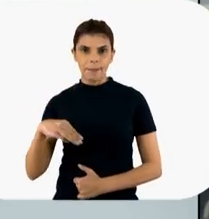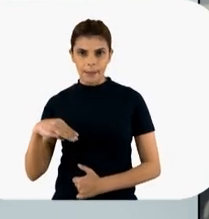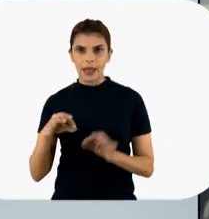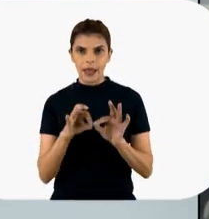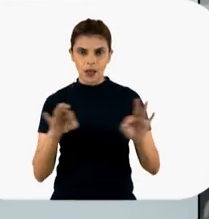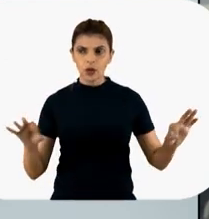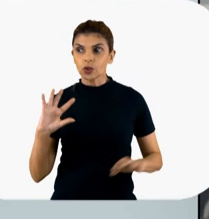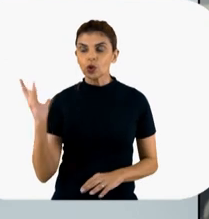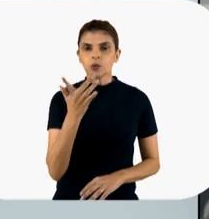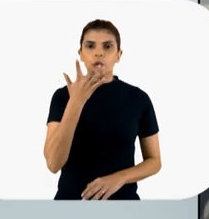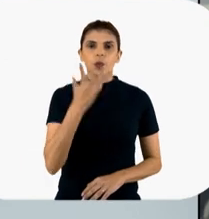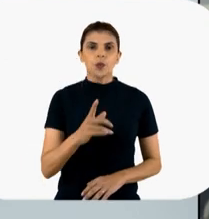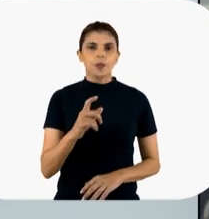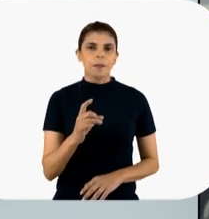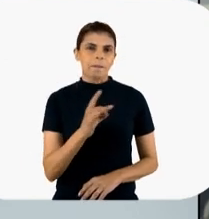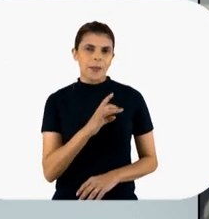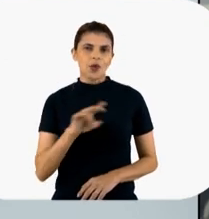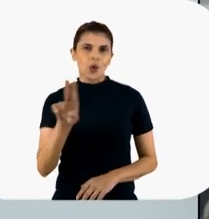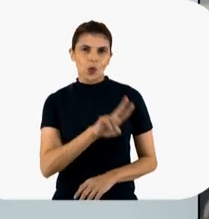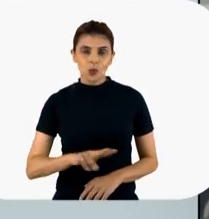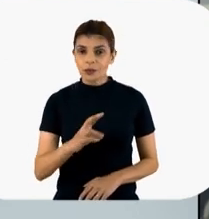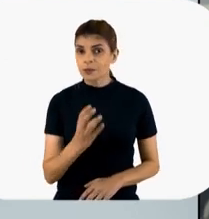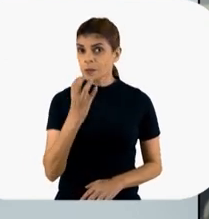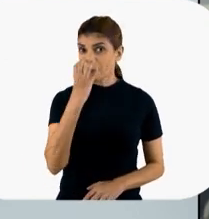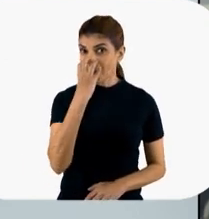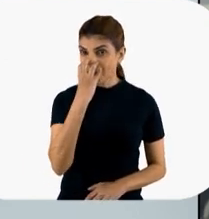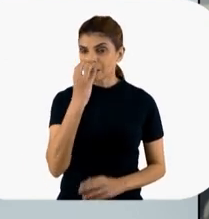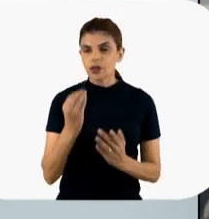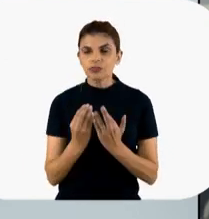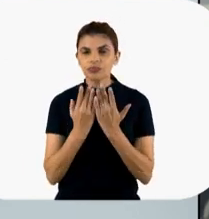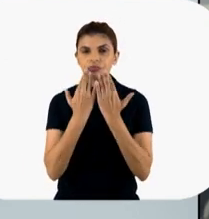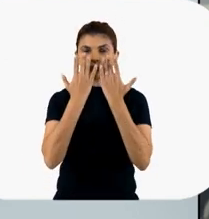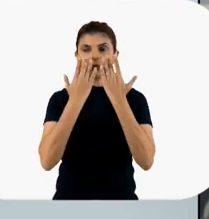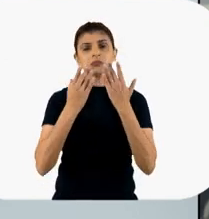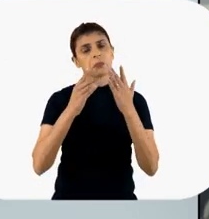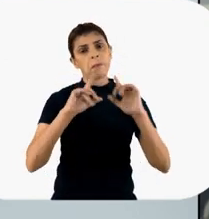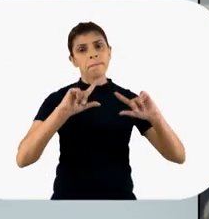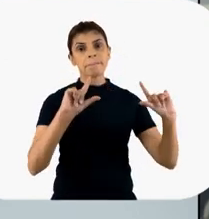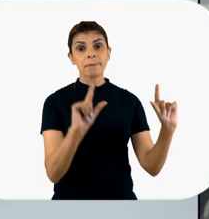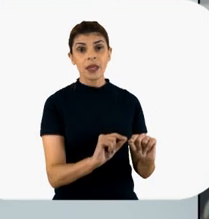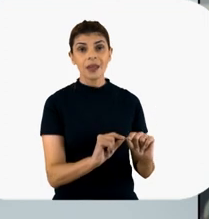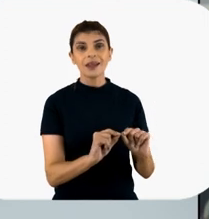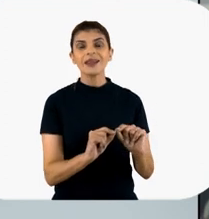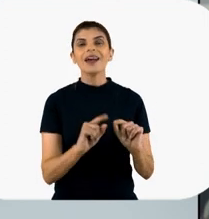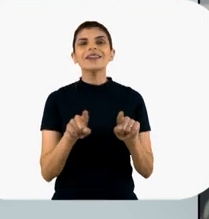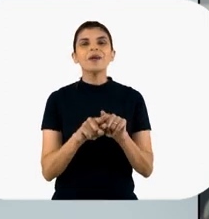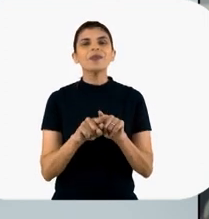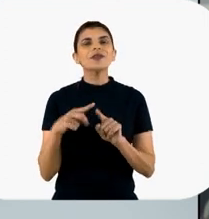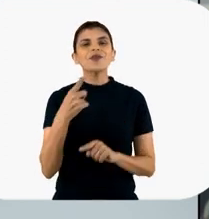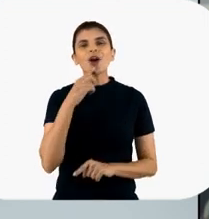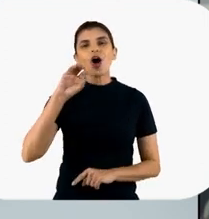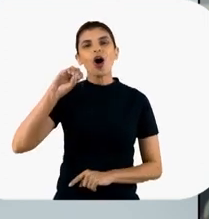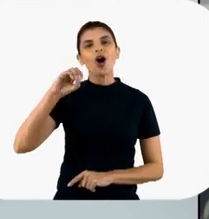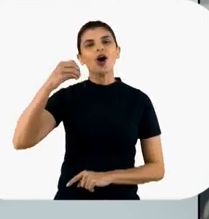1 metro. O que foi interessante é que todo mundo tinha muito medo de usar máscara de Venturi nesses pacientes, a máscara de Venturi um pouco menos, e aquelas